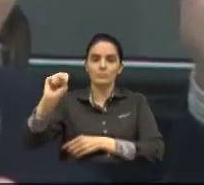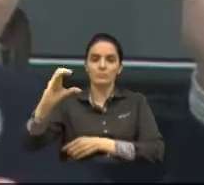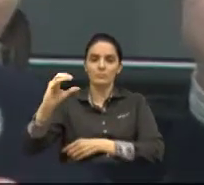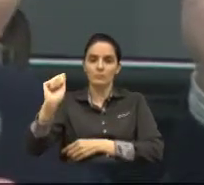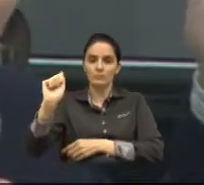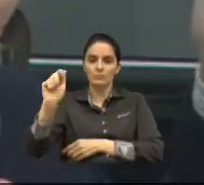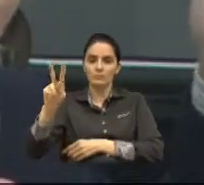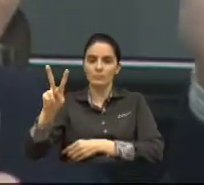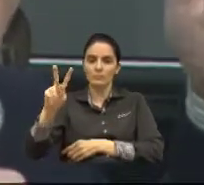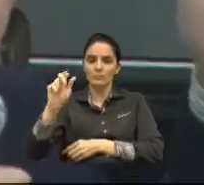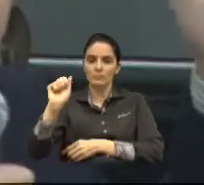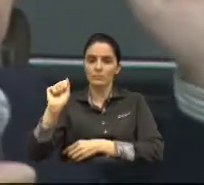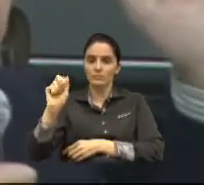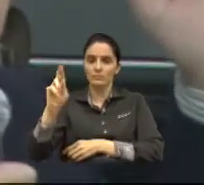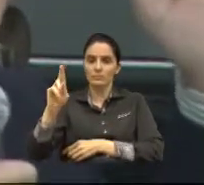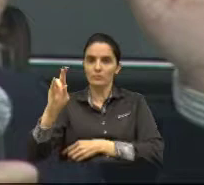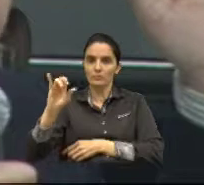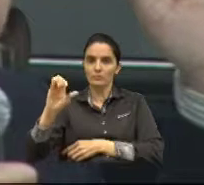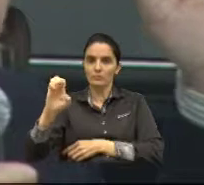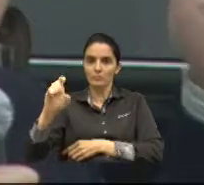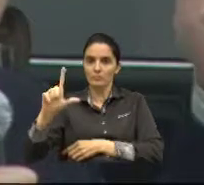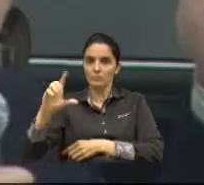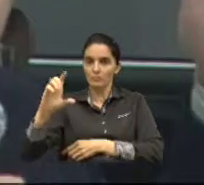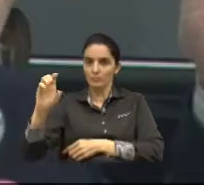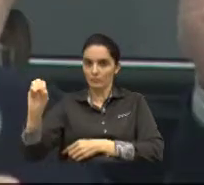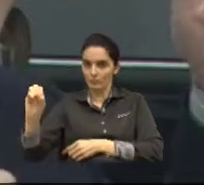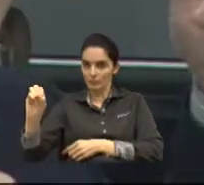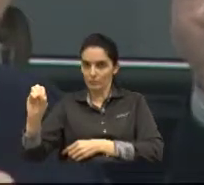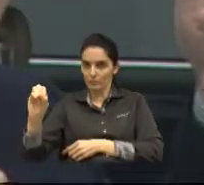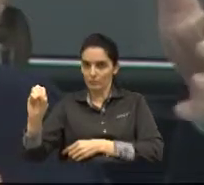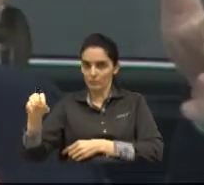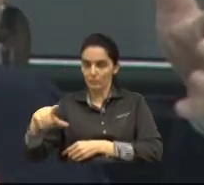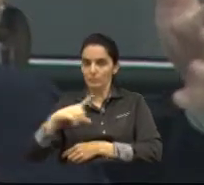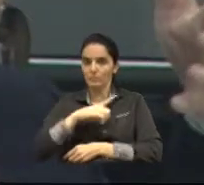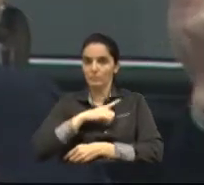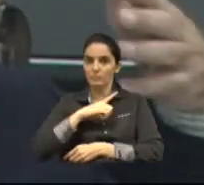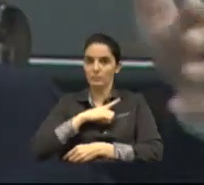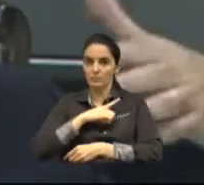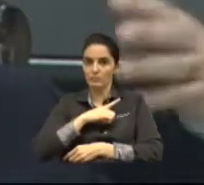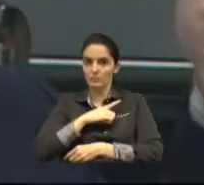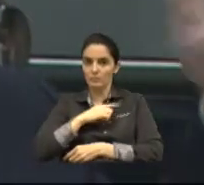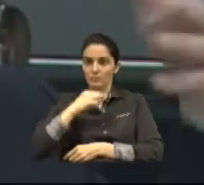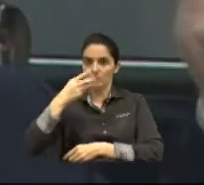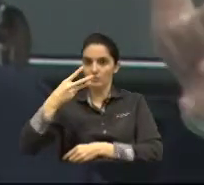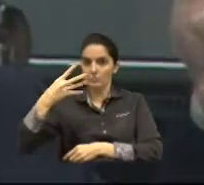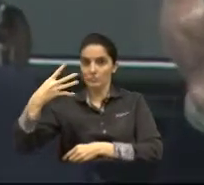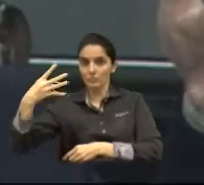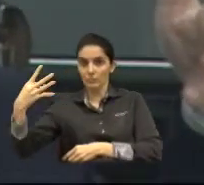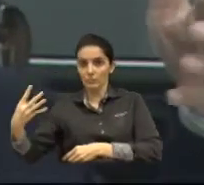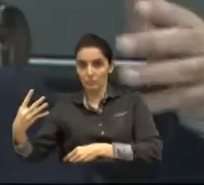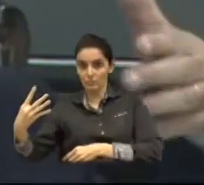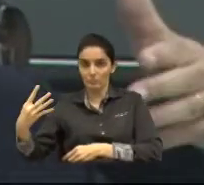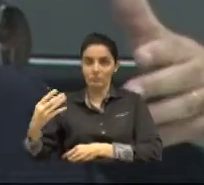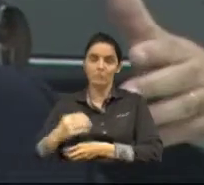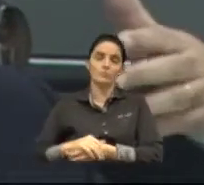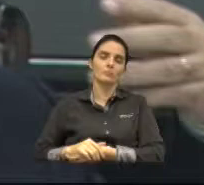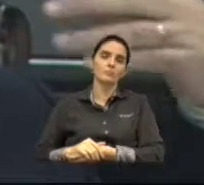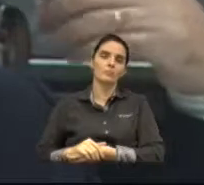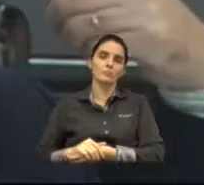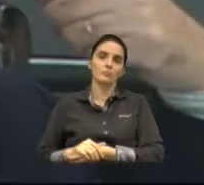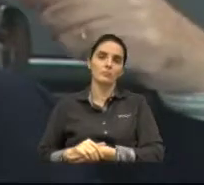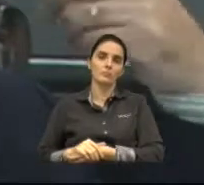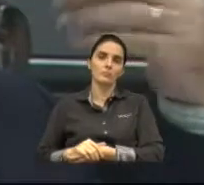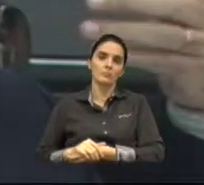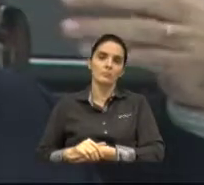Hoje, aproximadamente 344 colaboradores, clientes, nesse